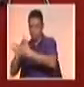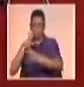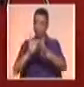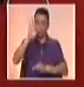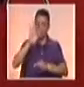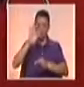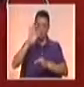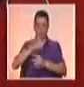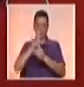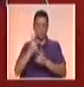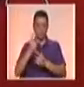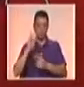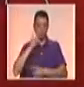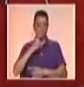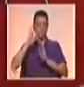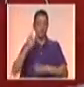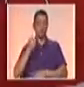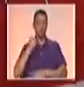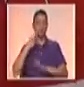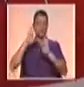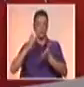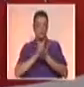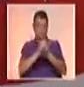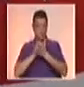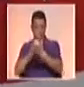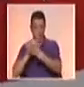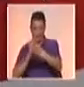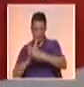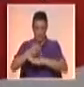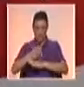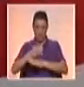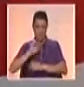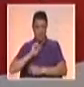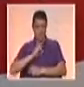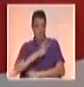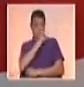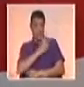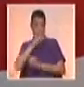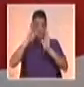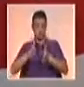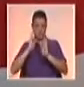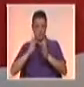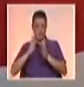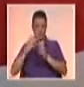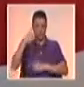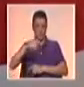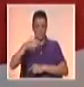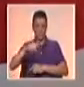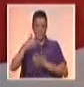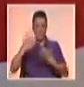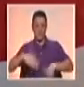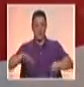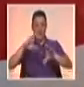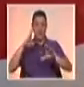Limita. Totalmente. Mas há alguns cursos já que têm esse tipo de apoio, esse tipo de acesso? Na ESEC, Nós temos, nas escolas, pronto, enfim, passo